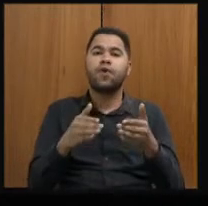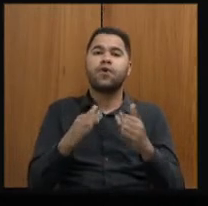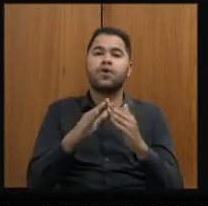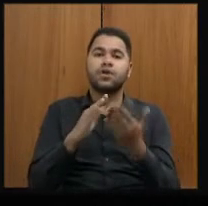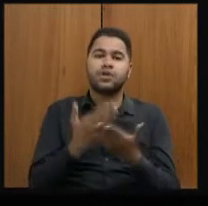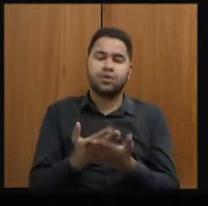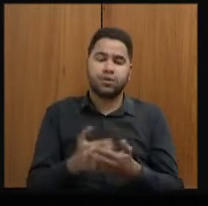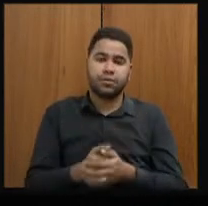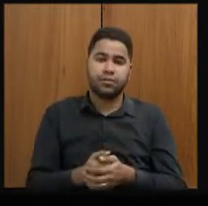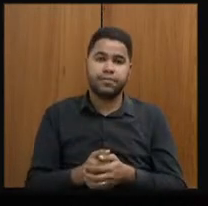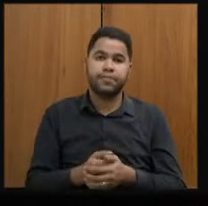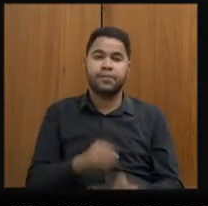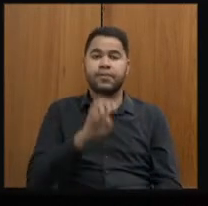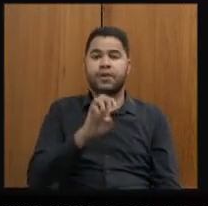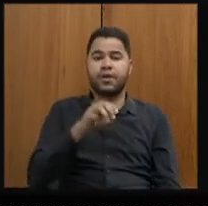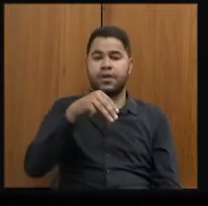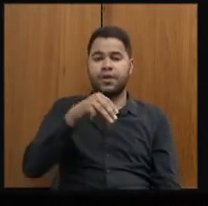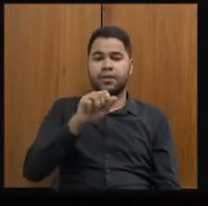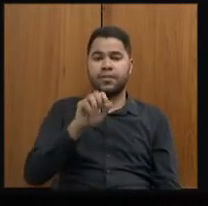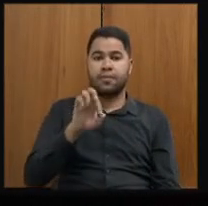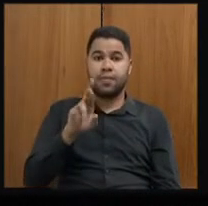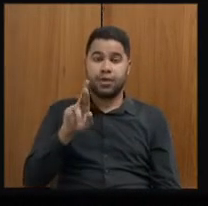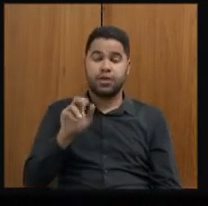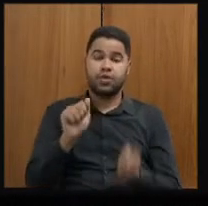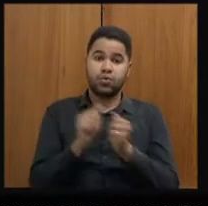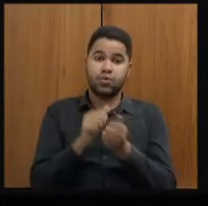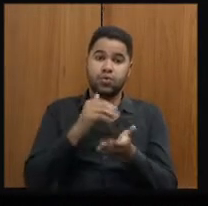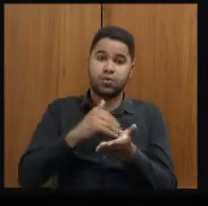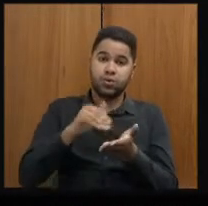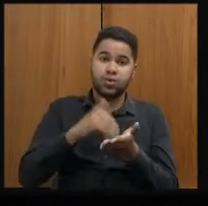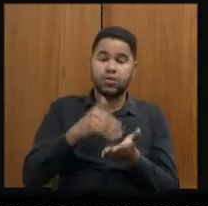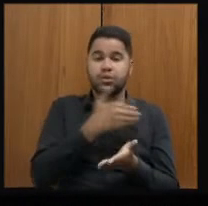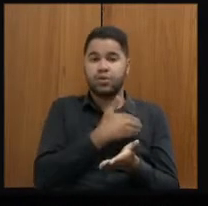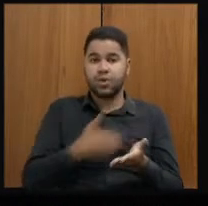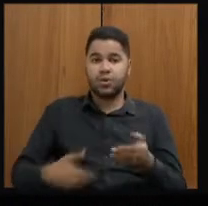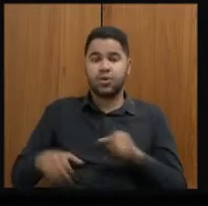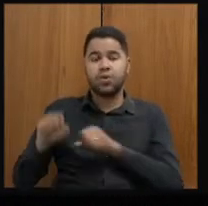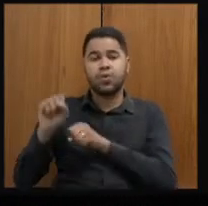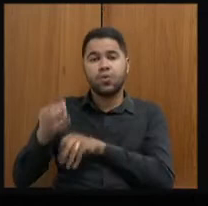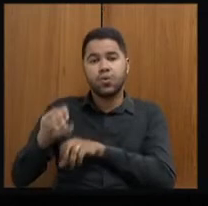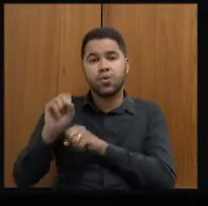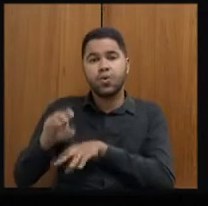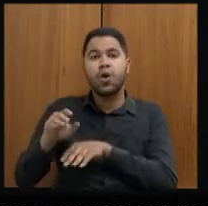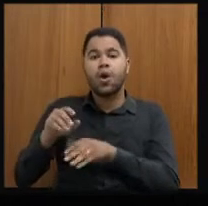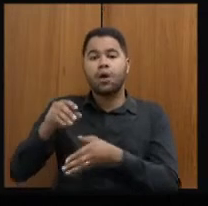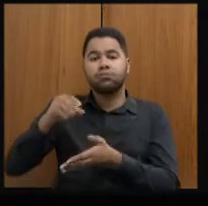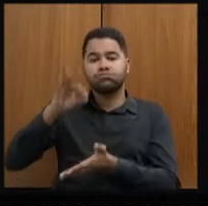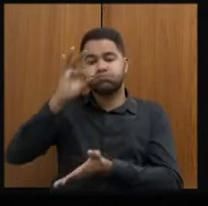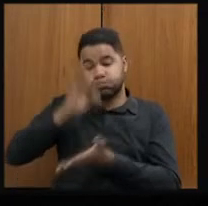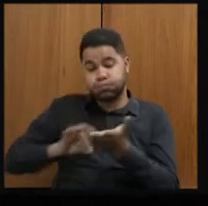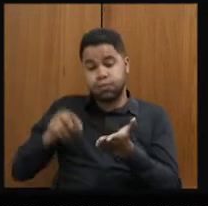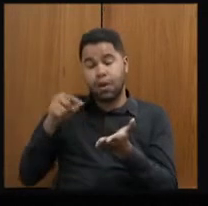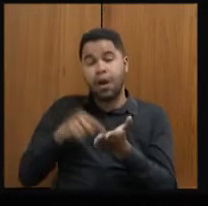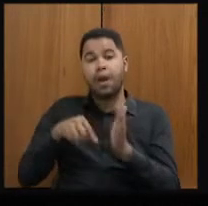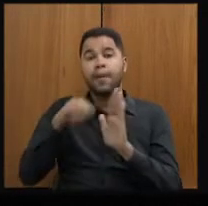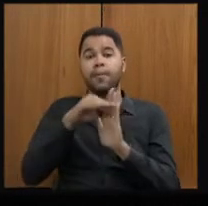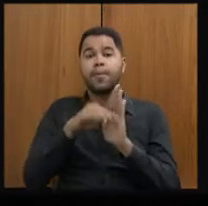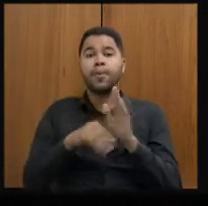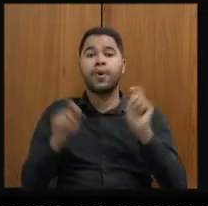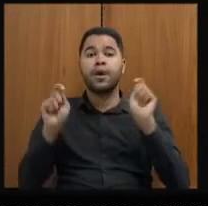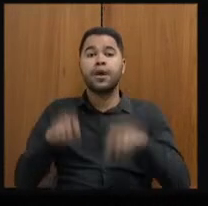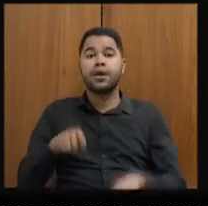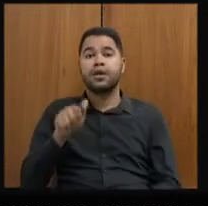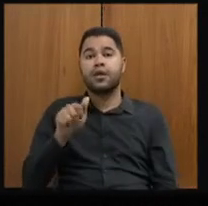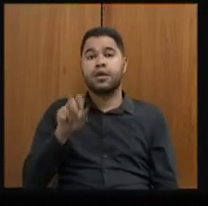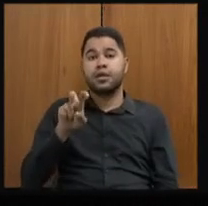então é matéria junto com a Secretaria Estadual de Educação nós fizemos um contrato firmado em contrato prevê a capacitação de